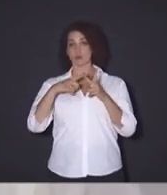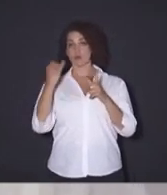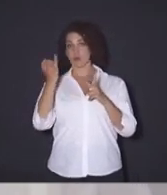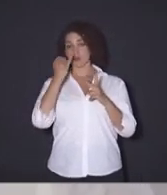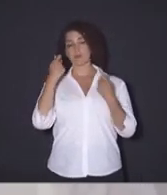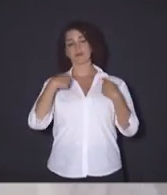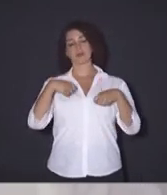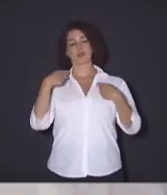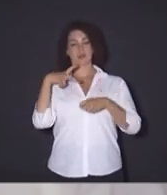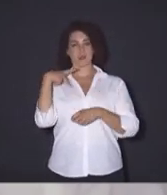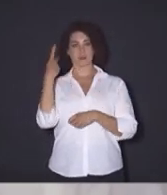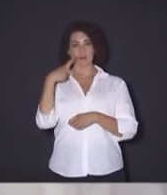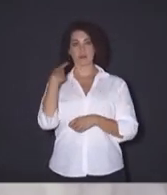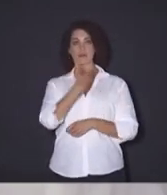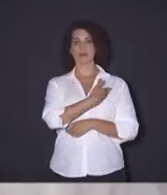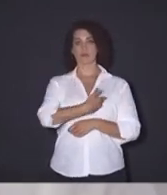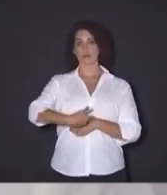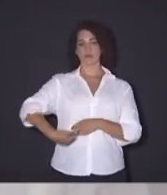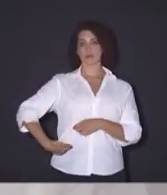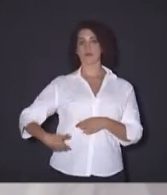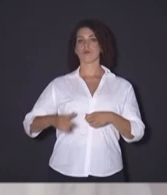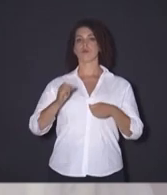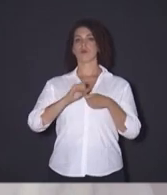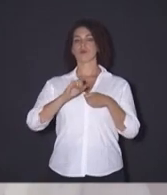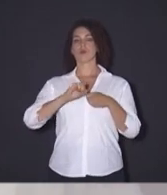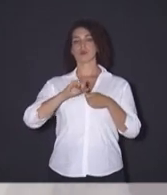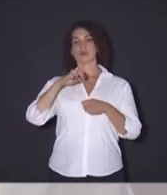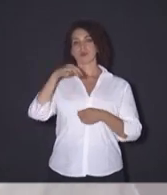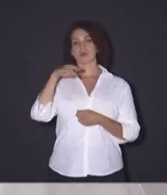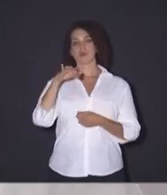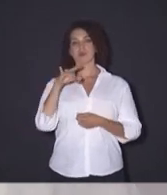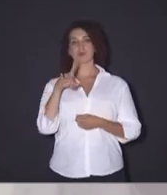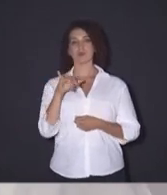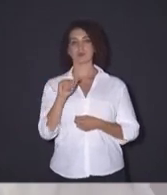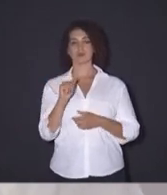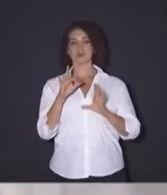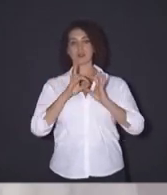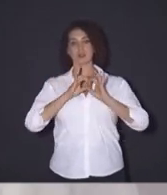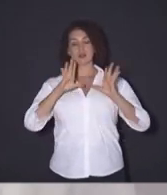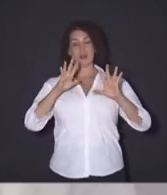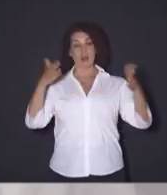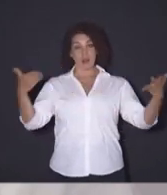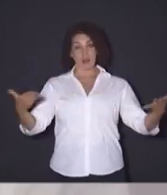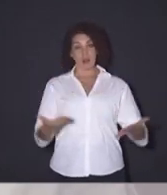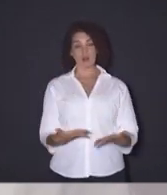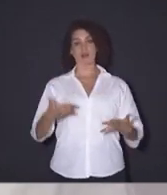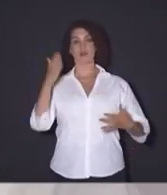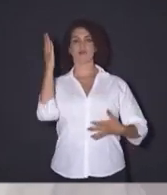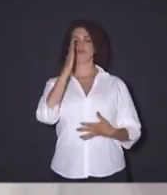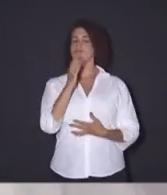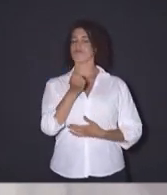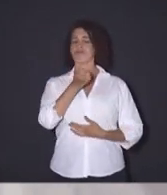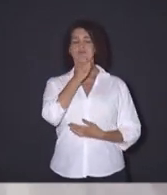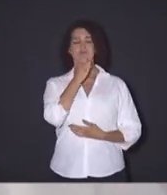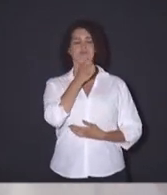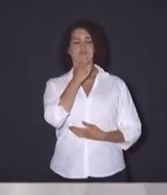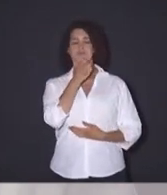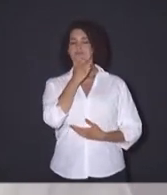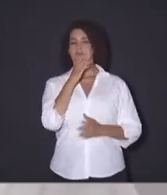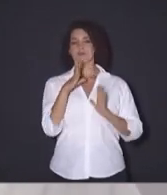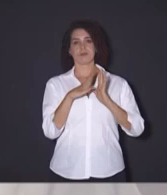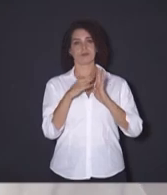políticas públicas para constituir essa mídia livre e nesse momento no brasil nós não temos esses modelos